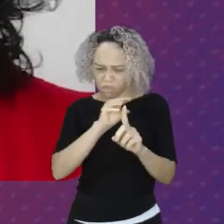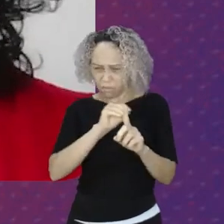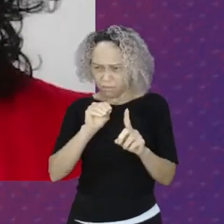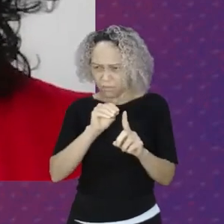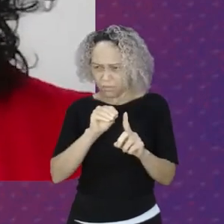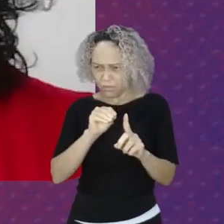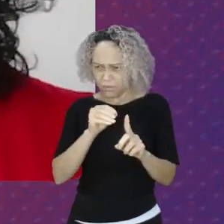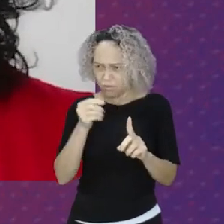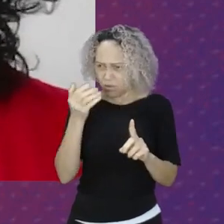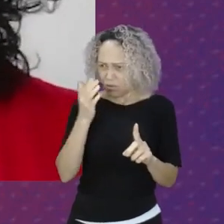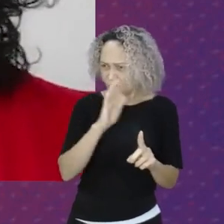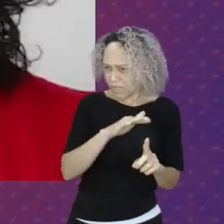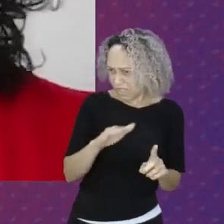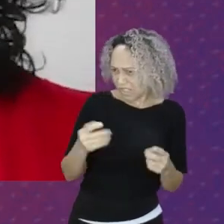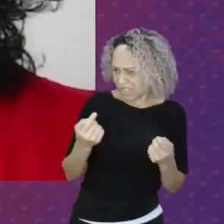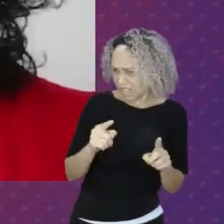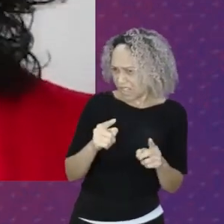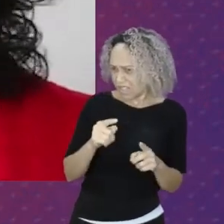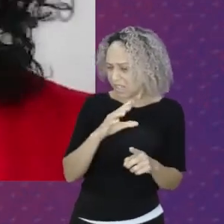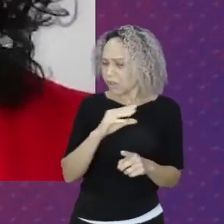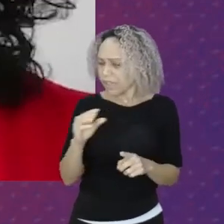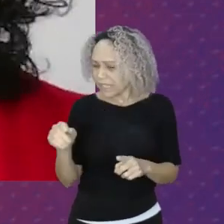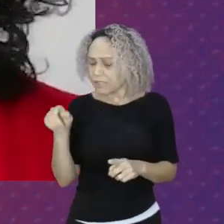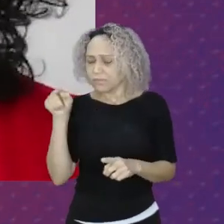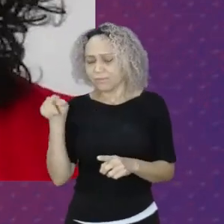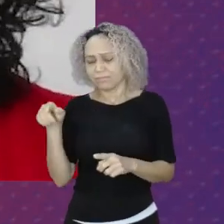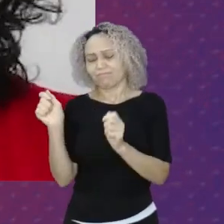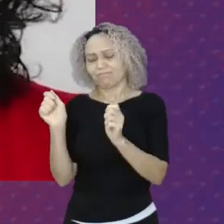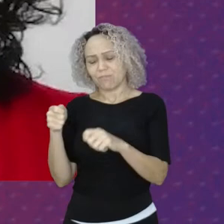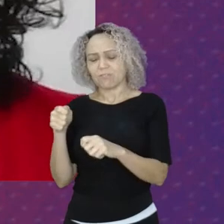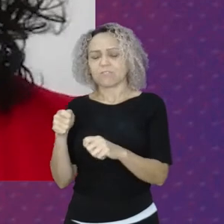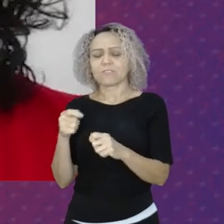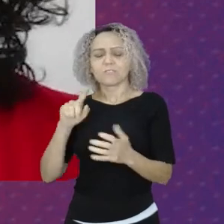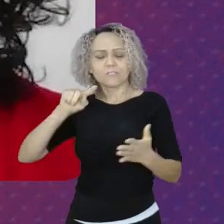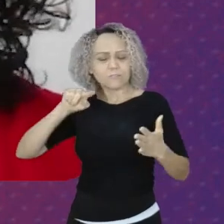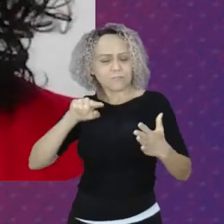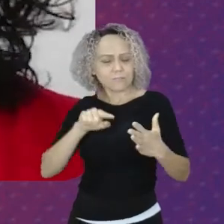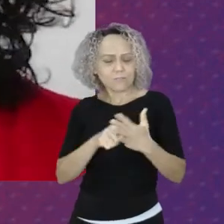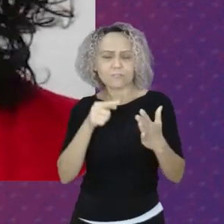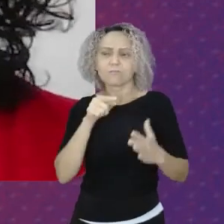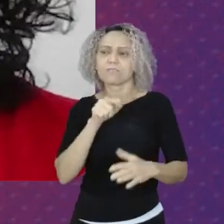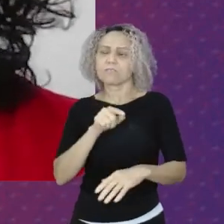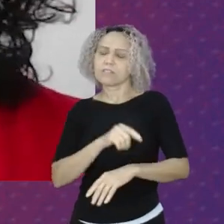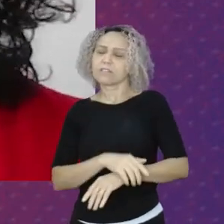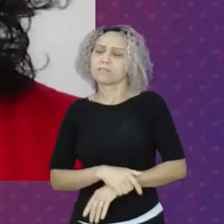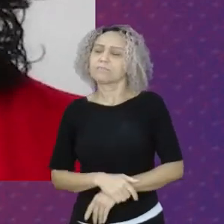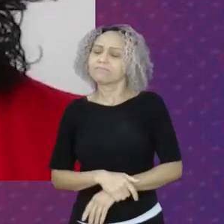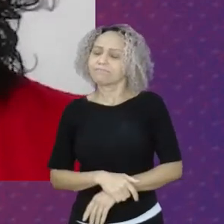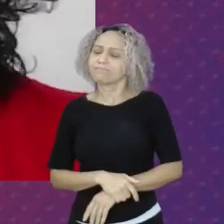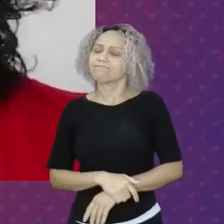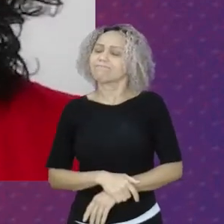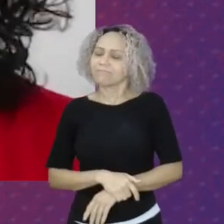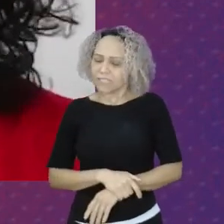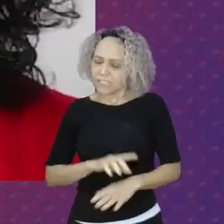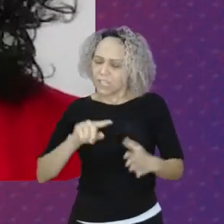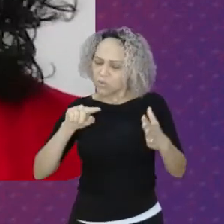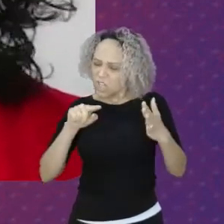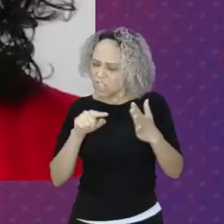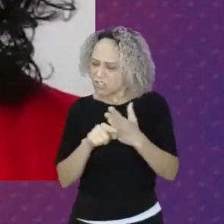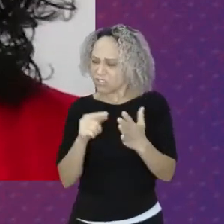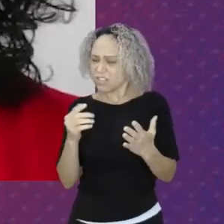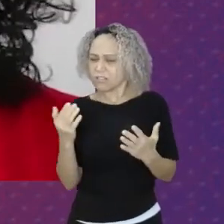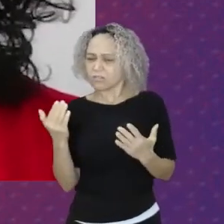100 favorece que as pessoas de qualquer local do Brasil façam as suas denúncias de